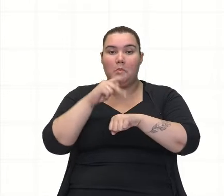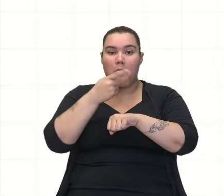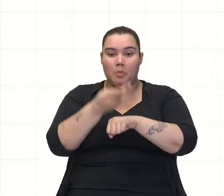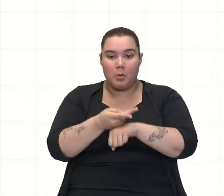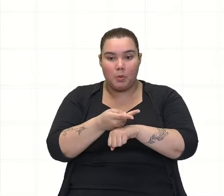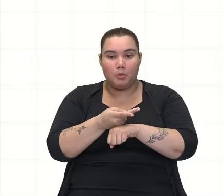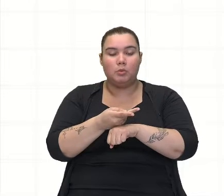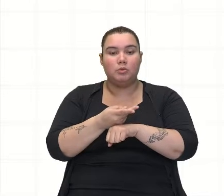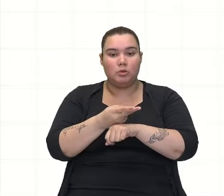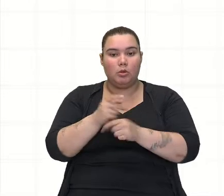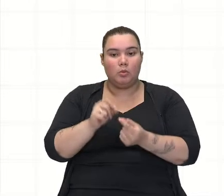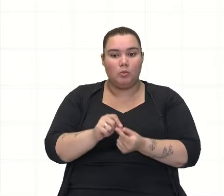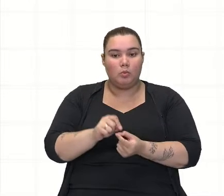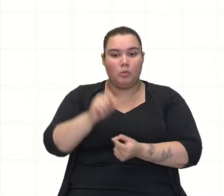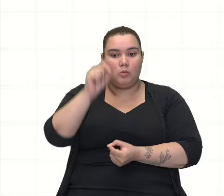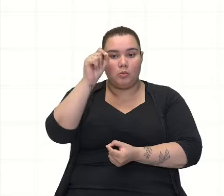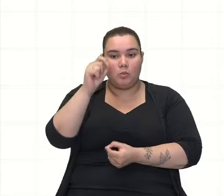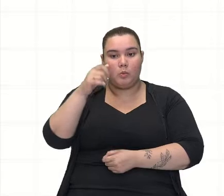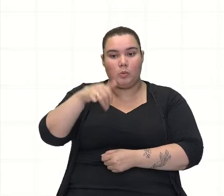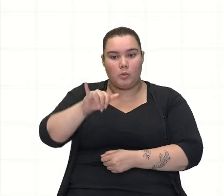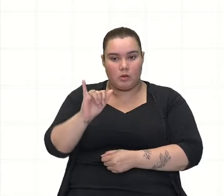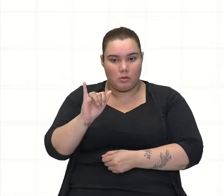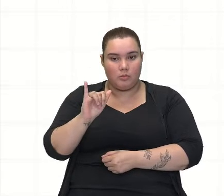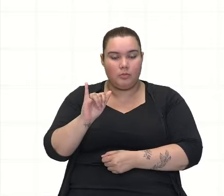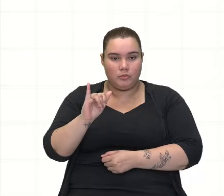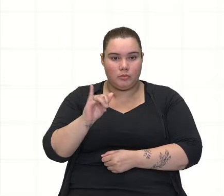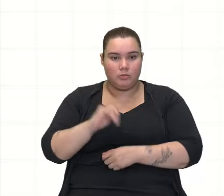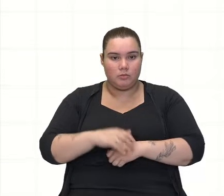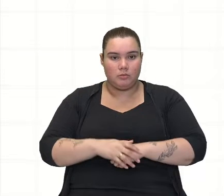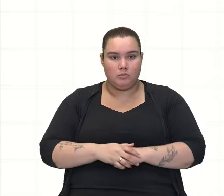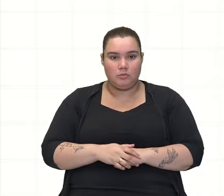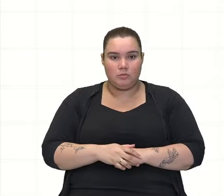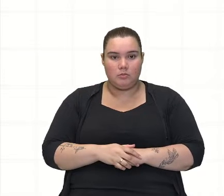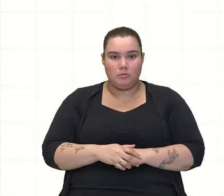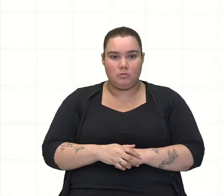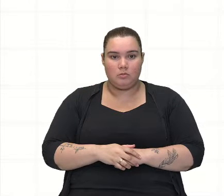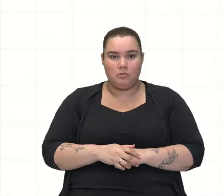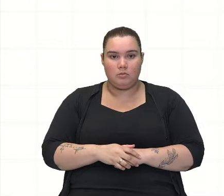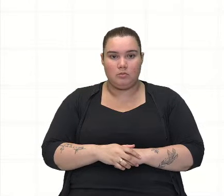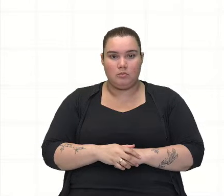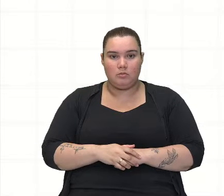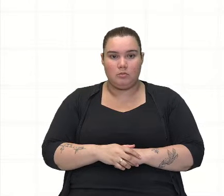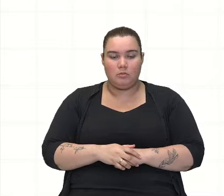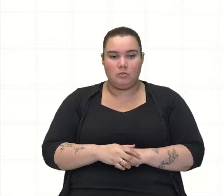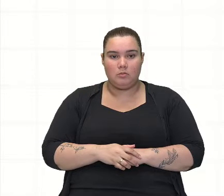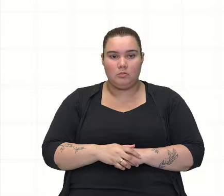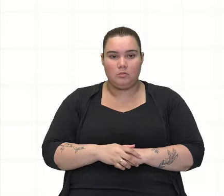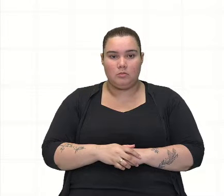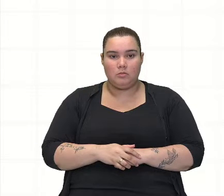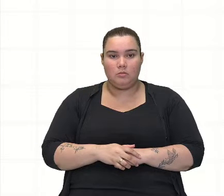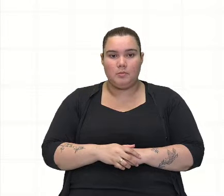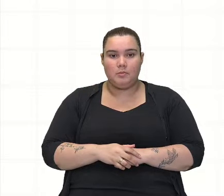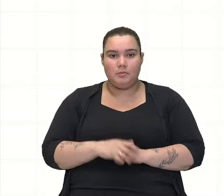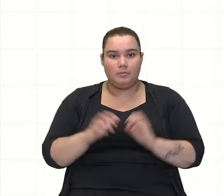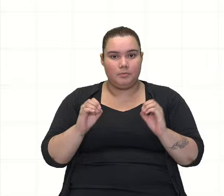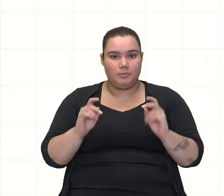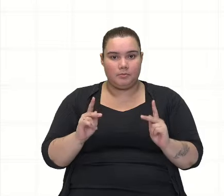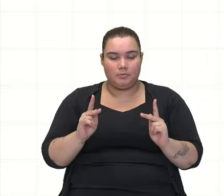né? E a sua coordenada aqui, né? No Y,